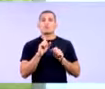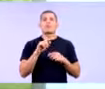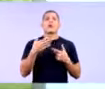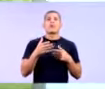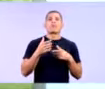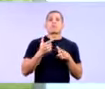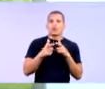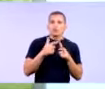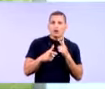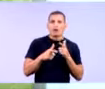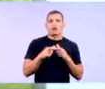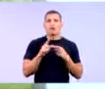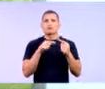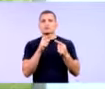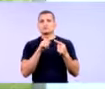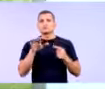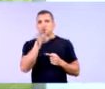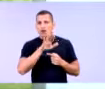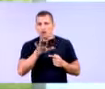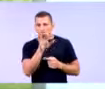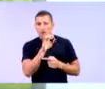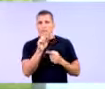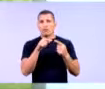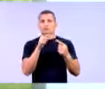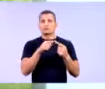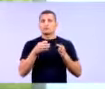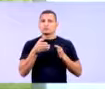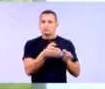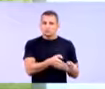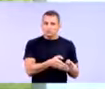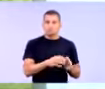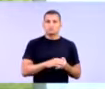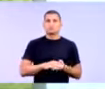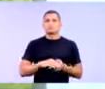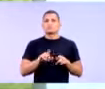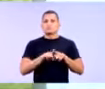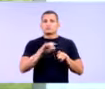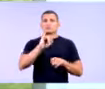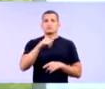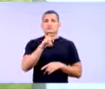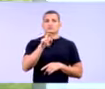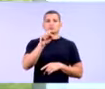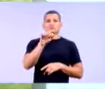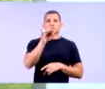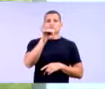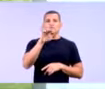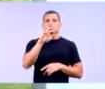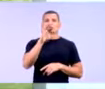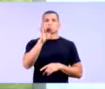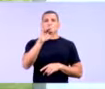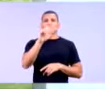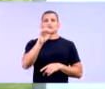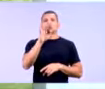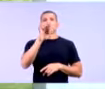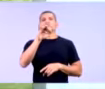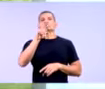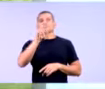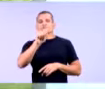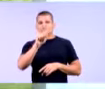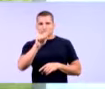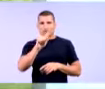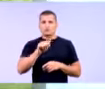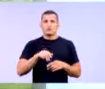objetivo geral, os objetivos específicos, a justificativa de você escolher aquela temática,